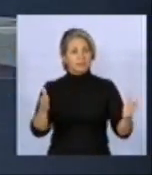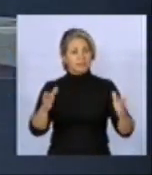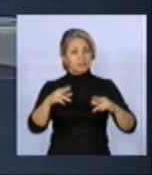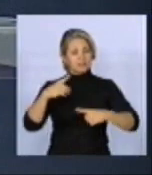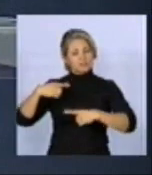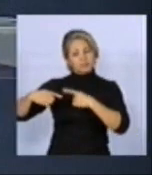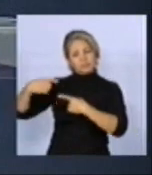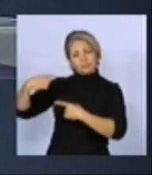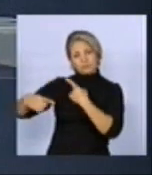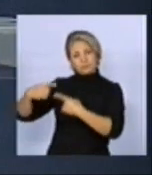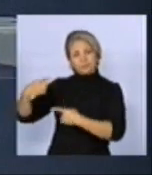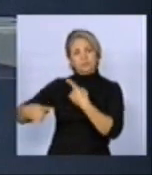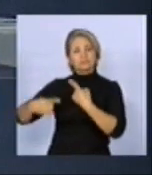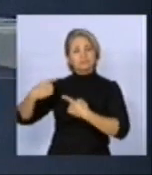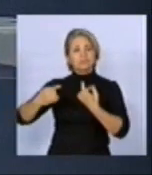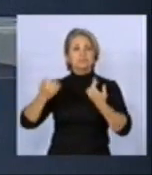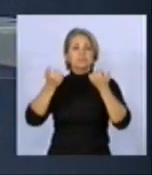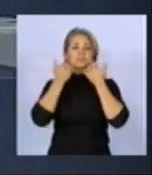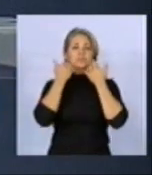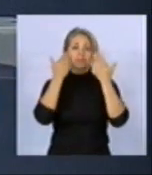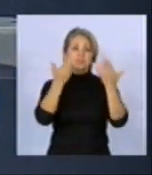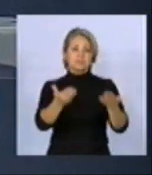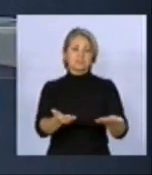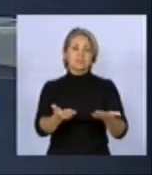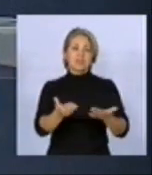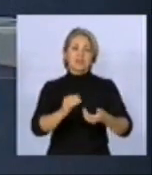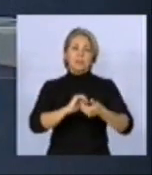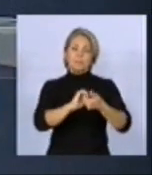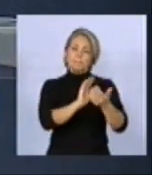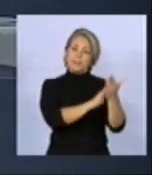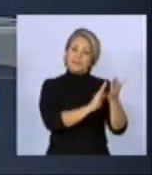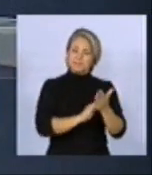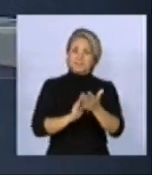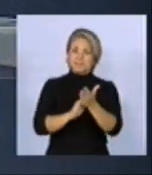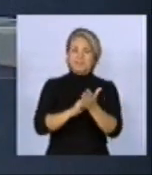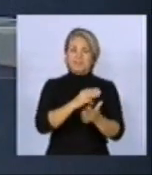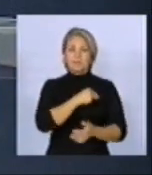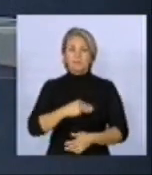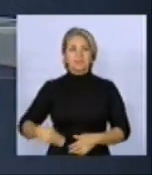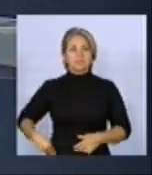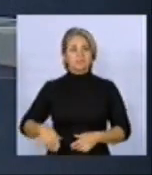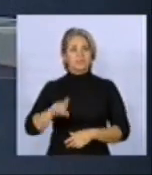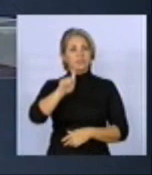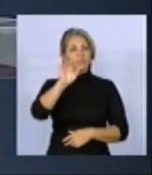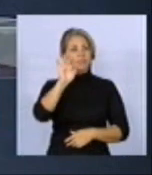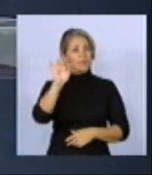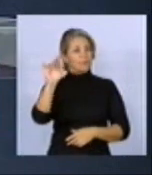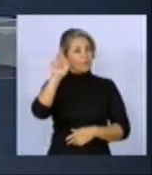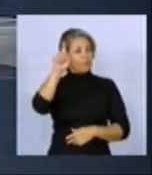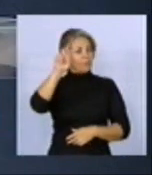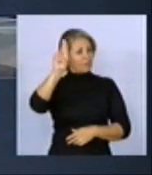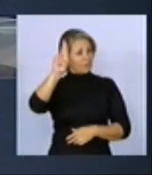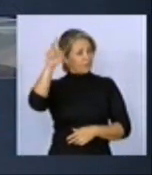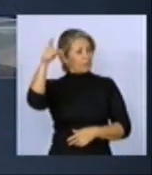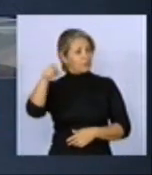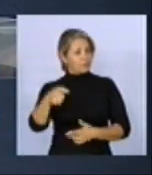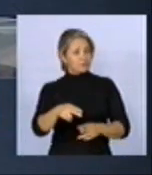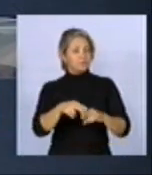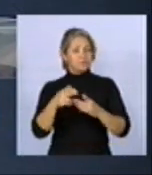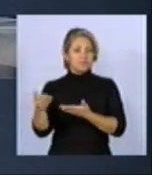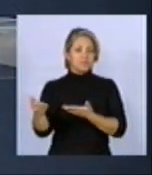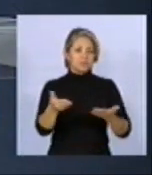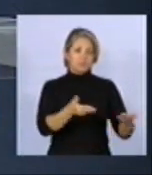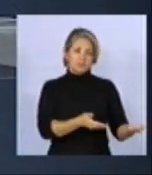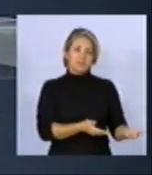discussão né para benizar aí o o ministro fux pela chamada e pela convocação a gente já pôde perceber pela